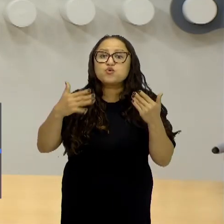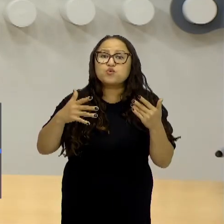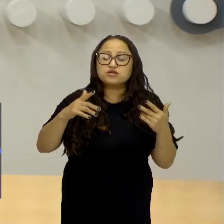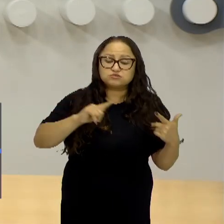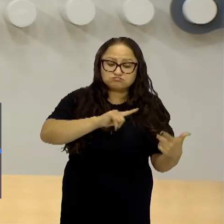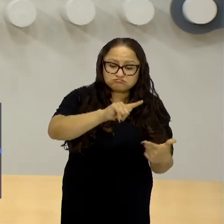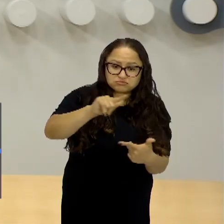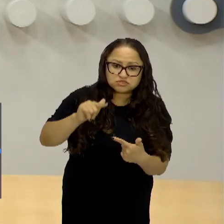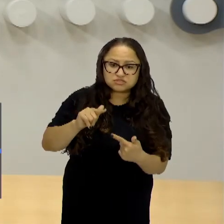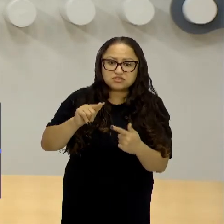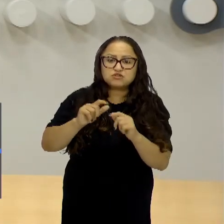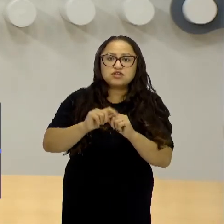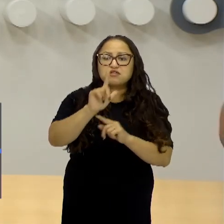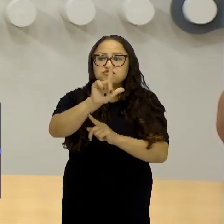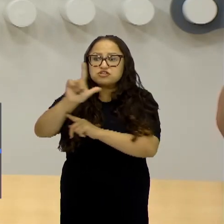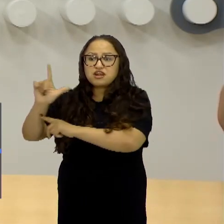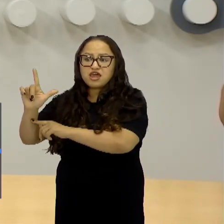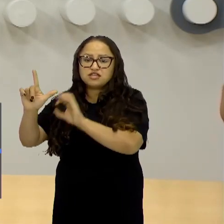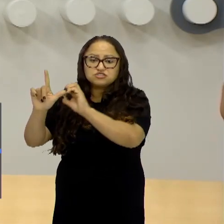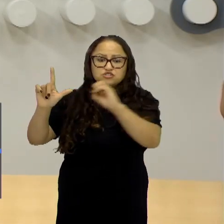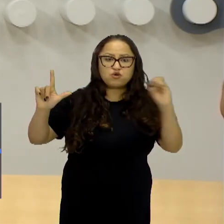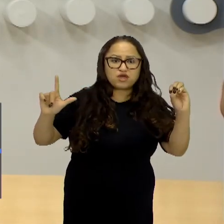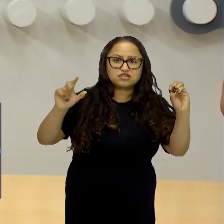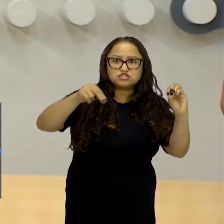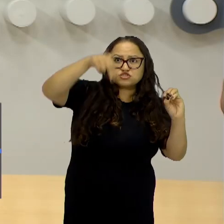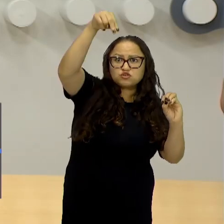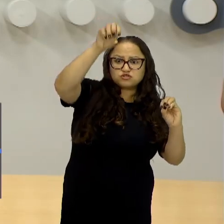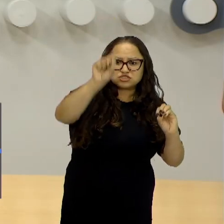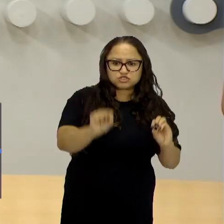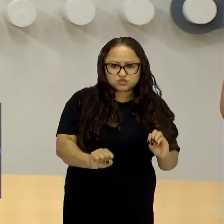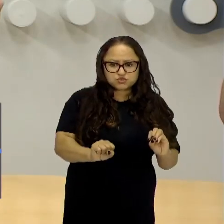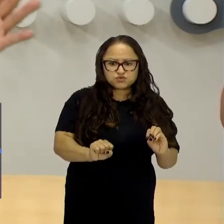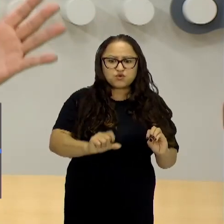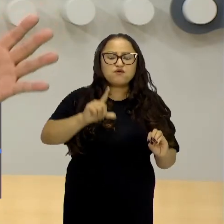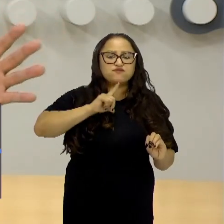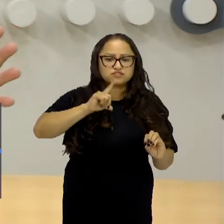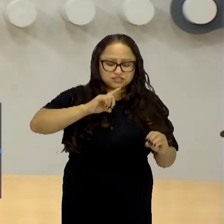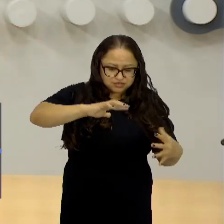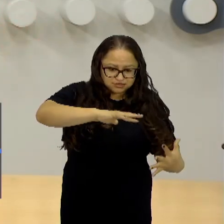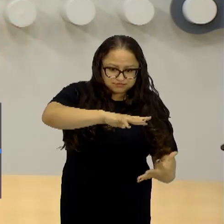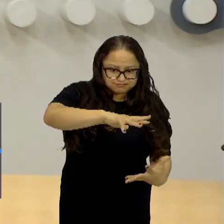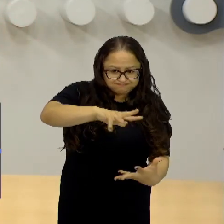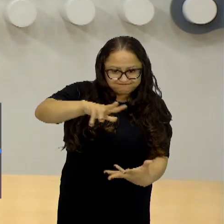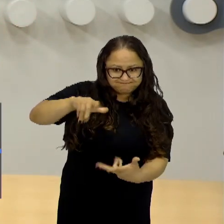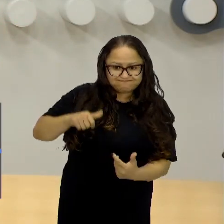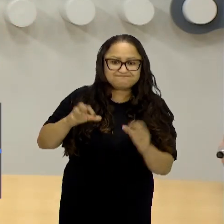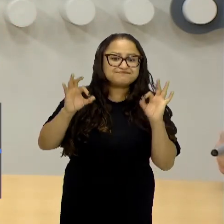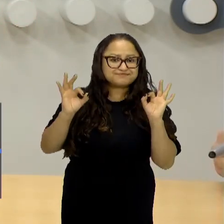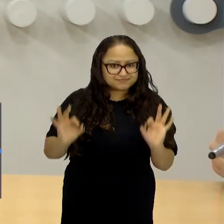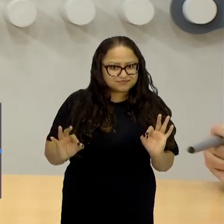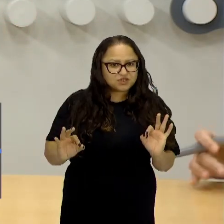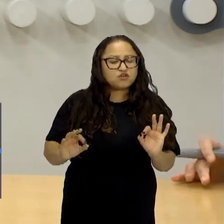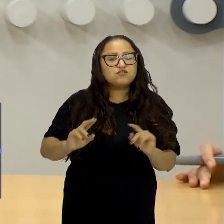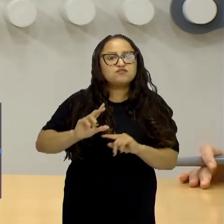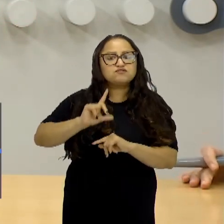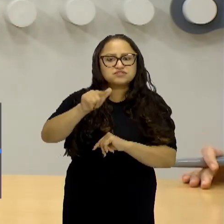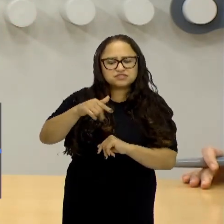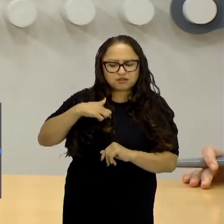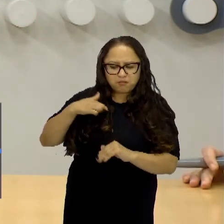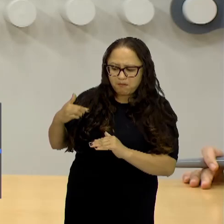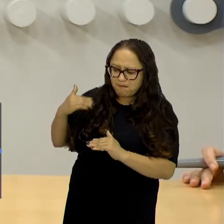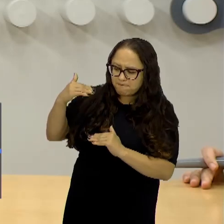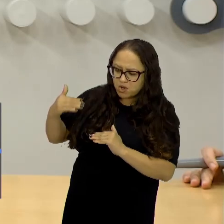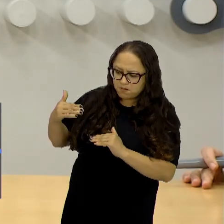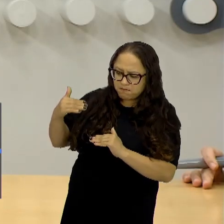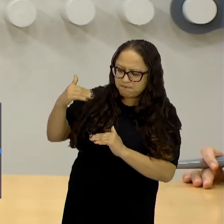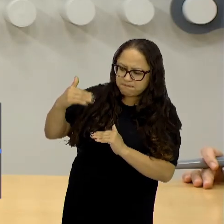de leste a oeste, de norte a sul, você vai caminhando pelo globo, vamos dizer assim, né? Então você vai gradativamente fazendo essa gradação,